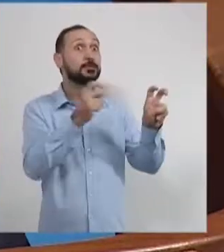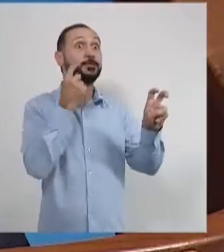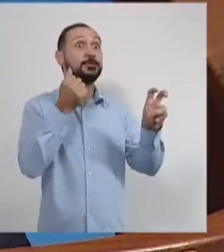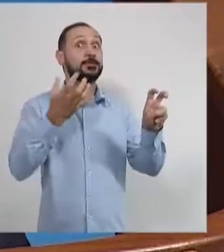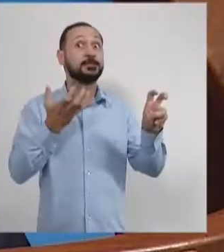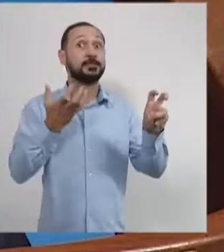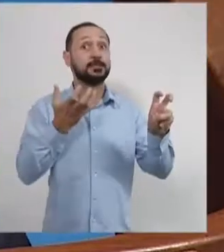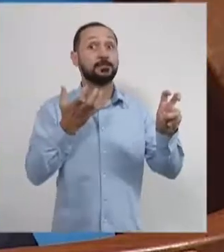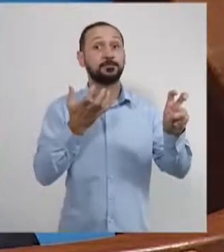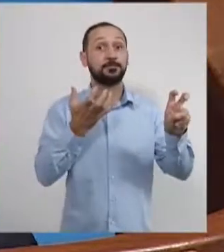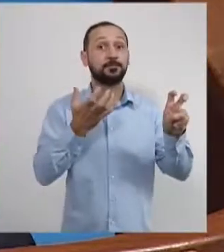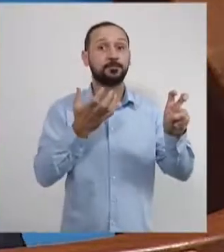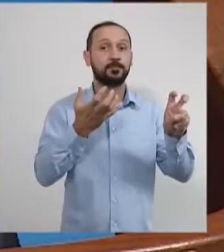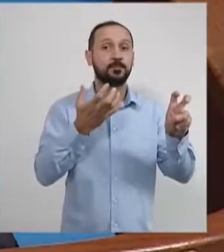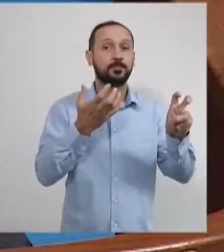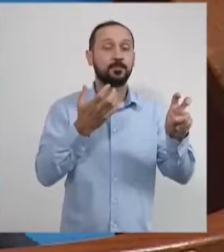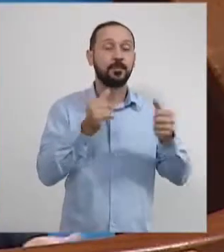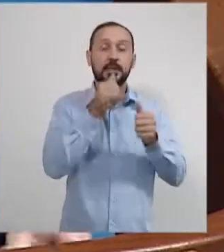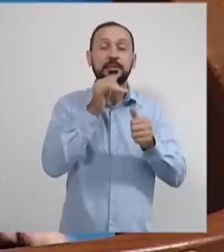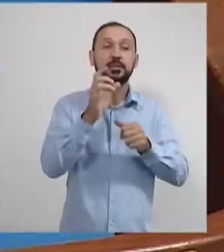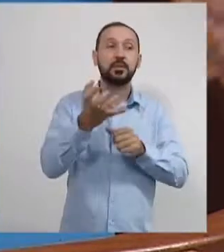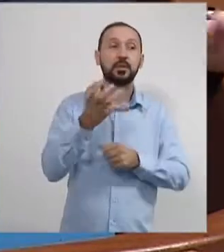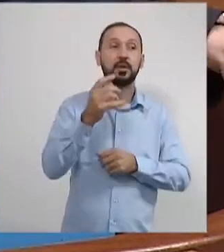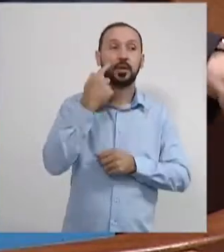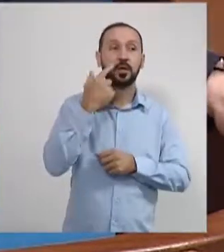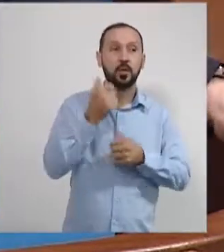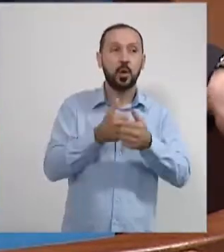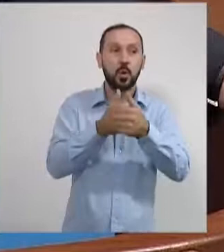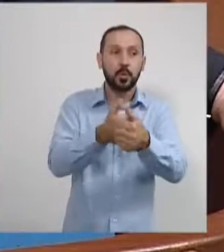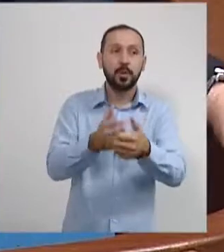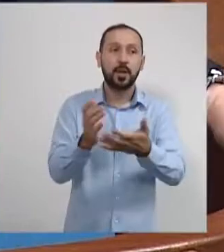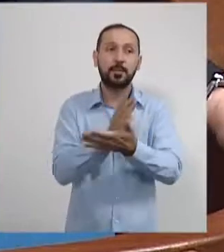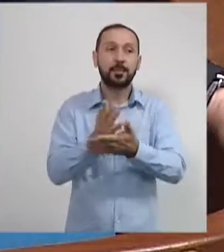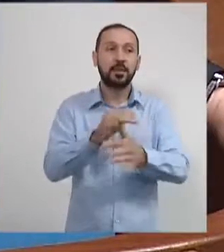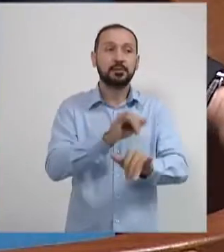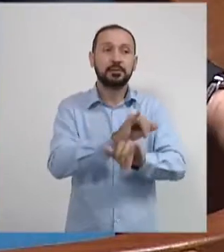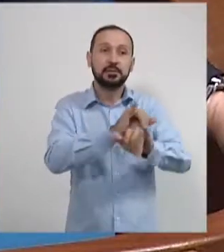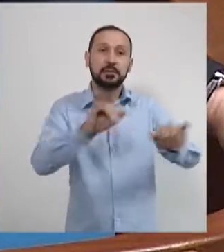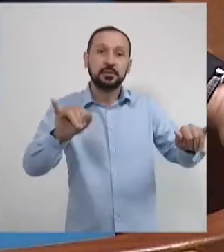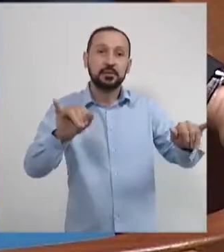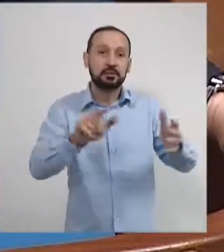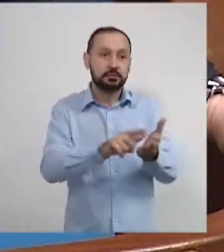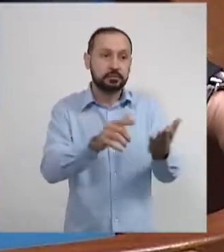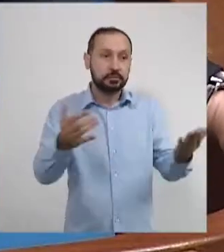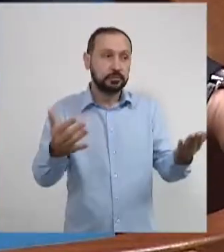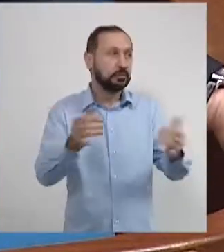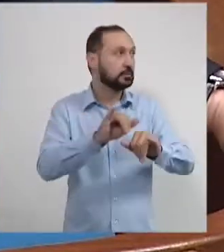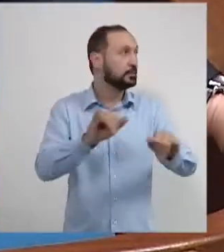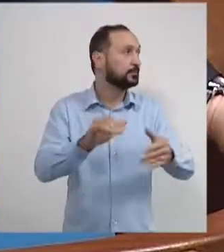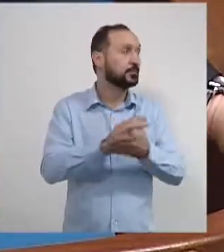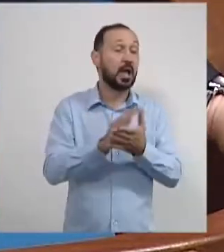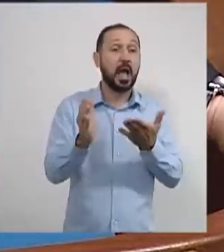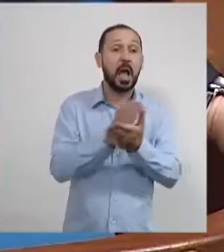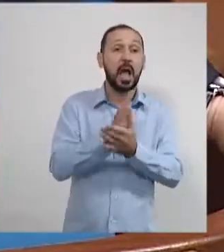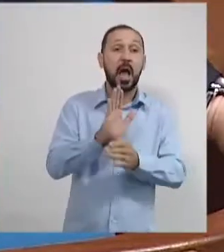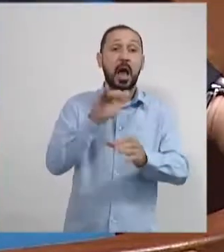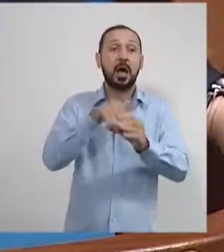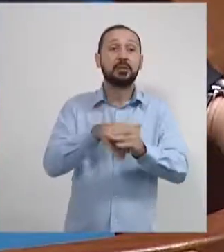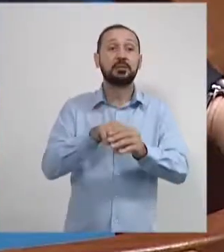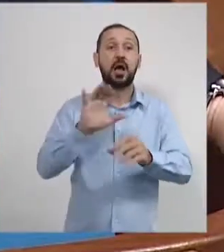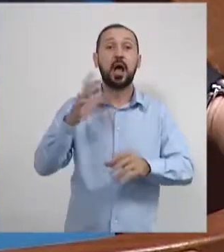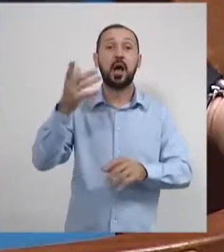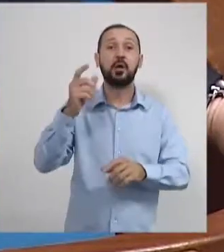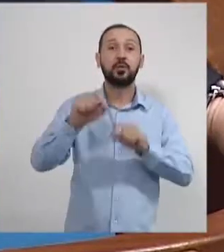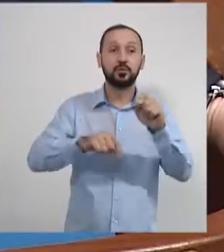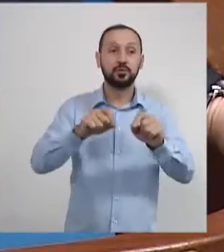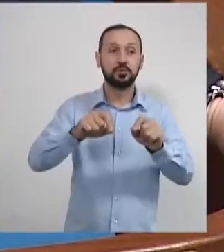a votarem. E eu acompanhei pelos noticiários as eleições